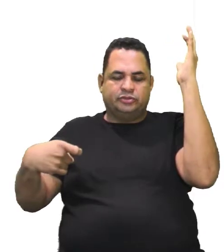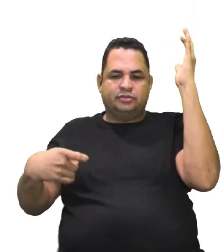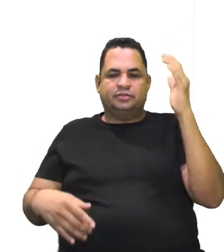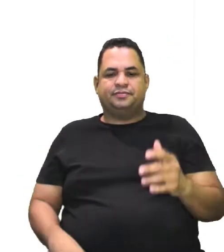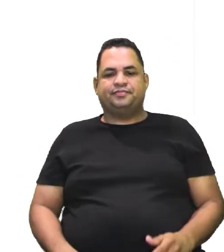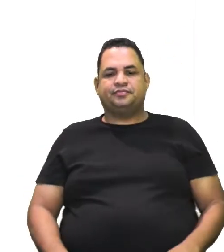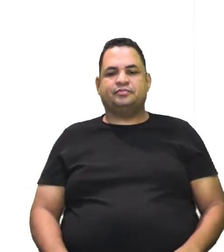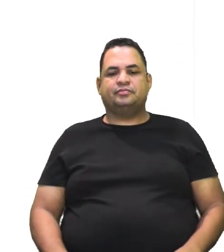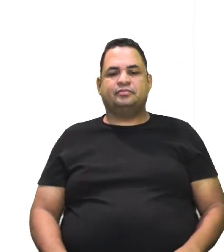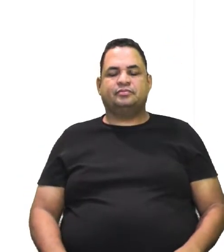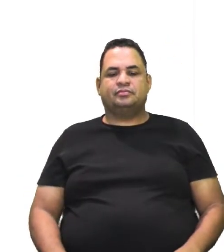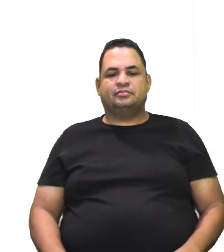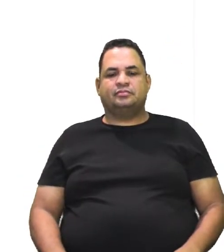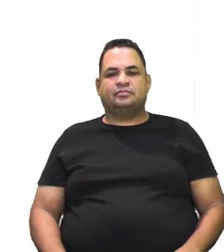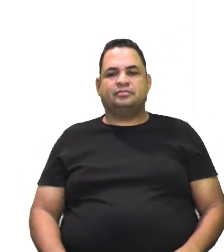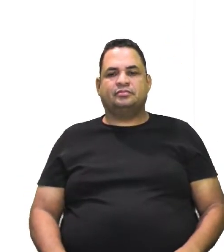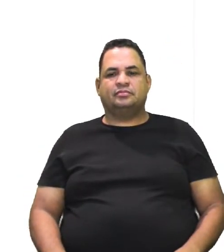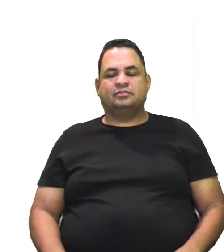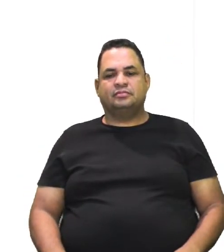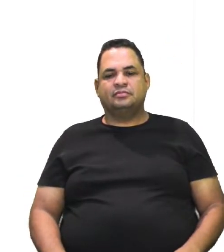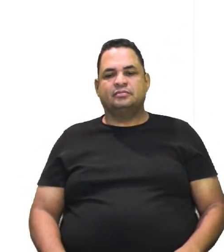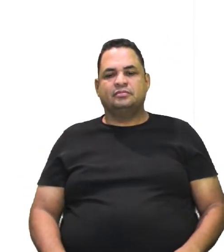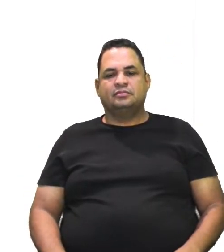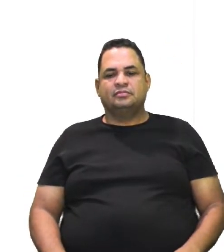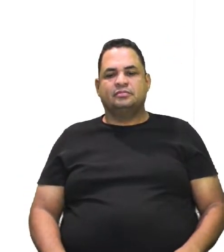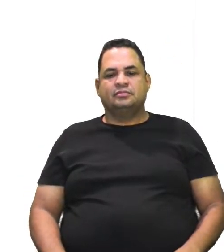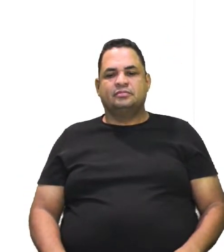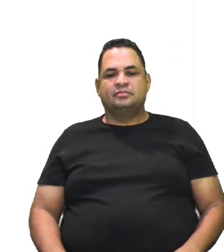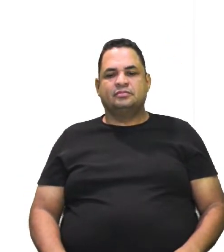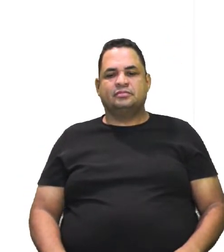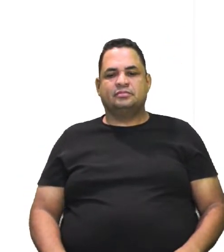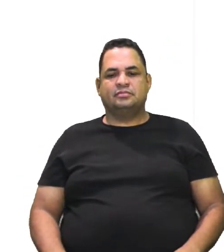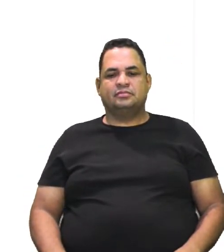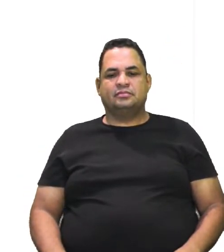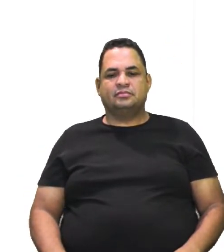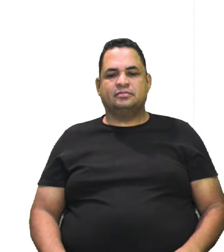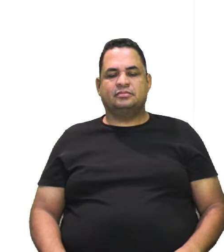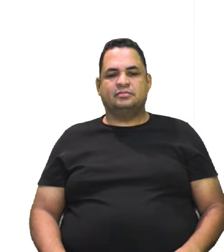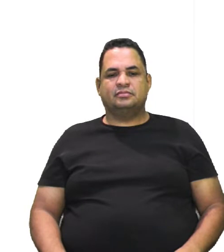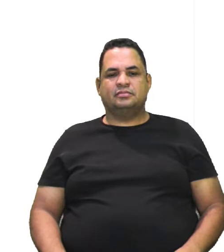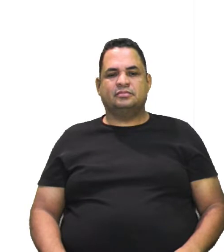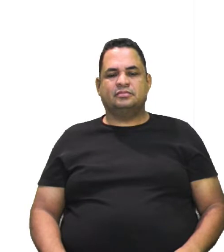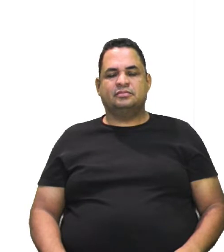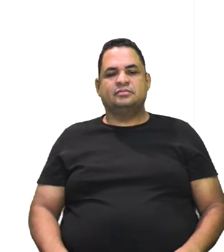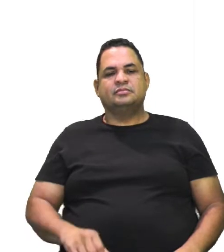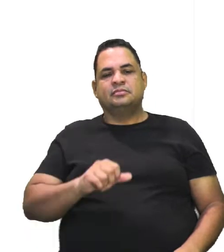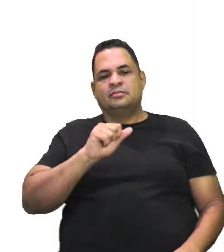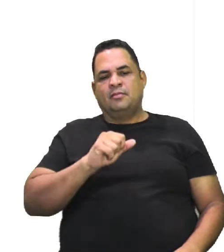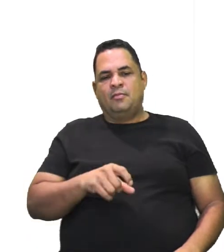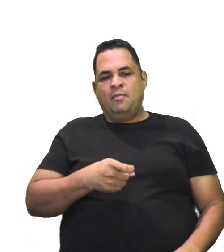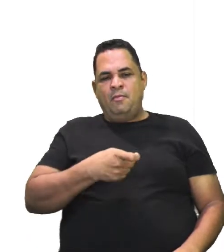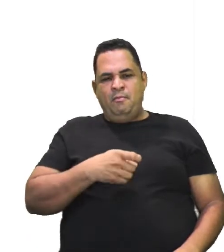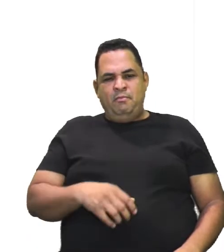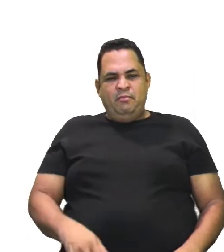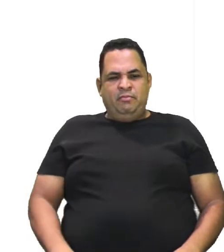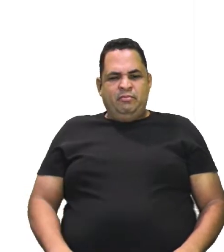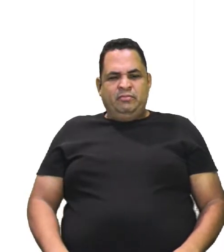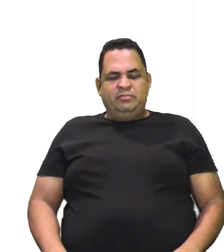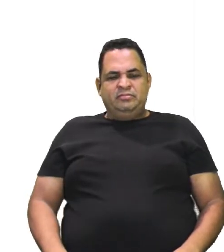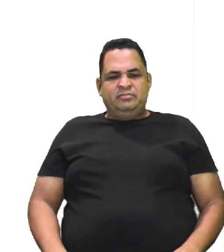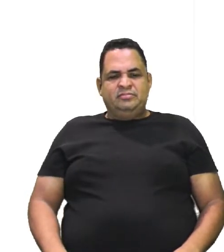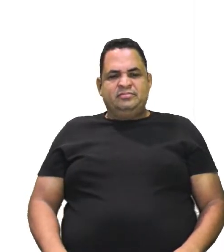Então é a diferença, né? Isso, é a variação do eixo x. Entendi. No eixo x do ponto A, o x do B menos o x do